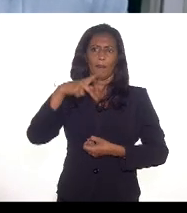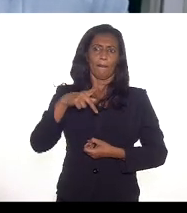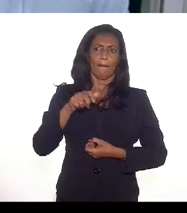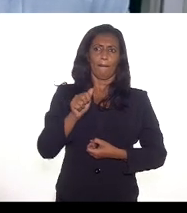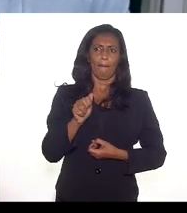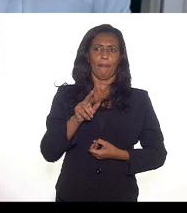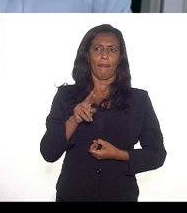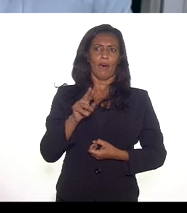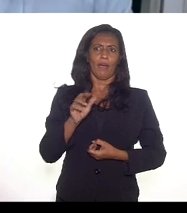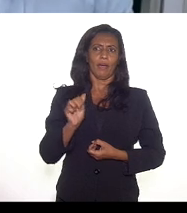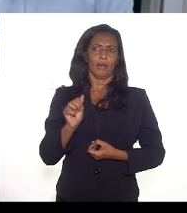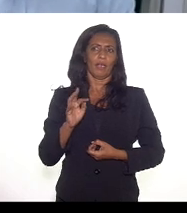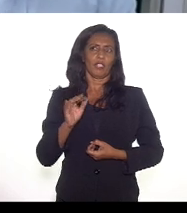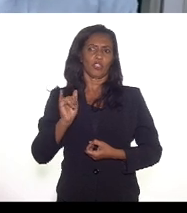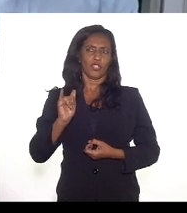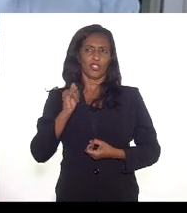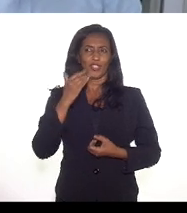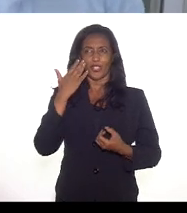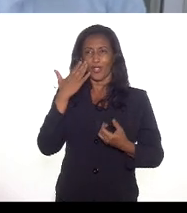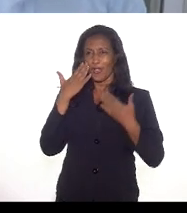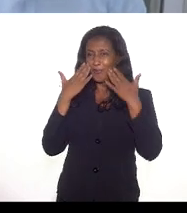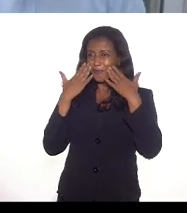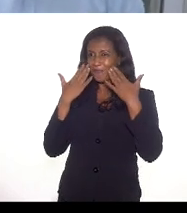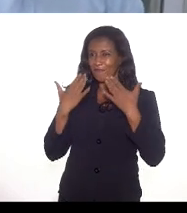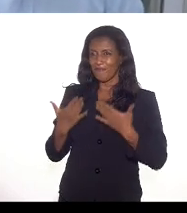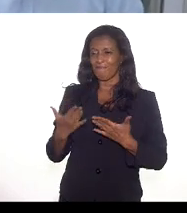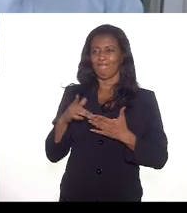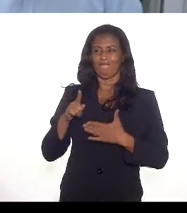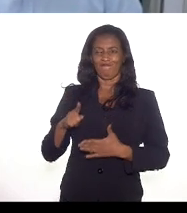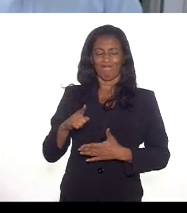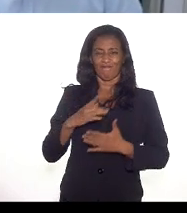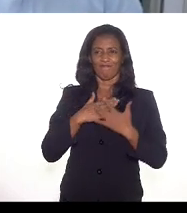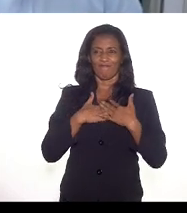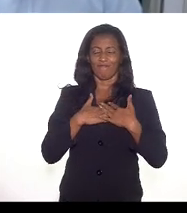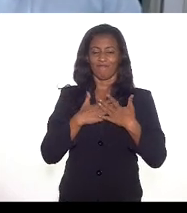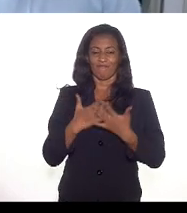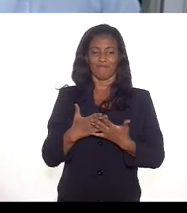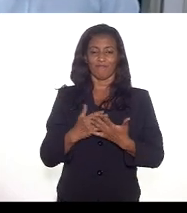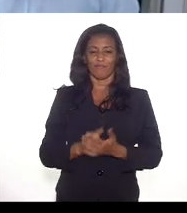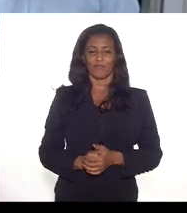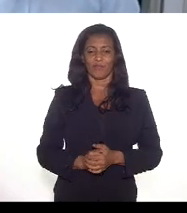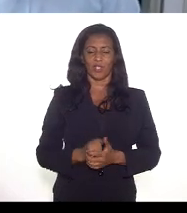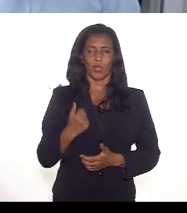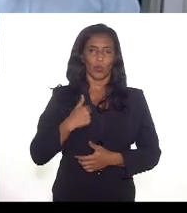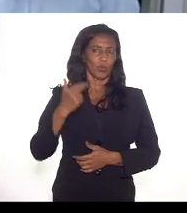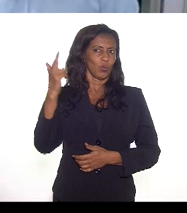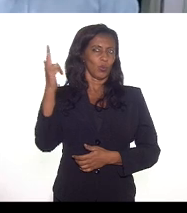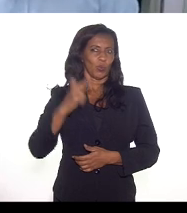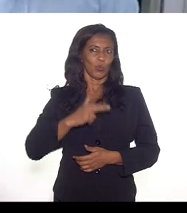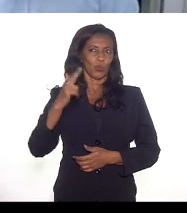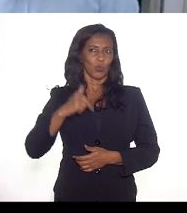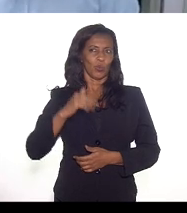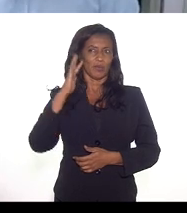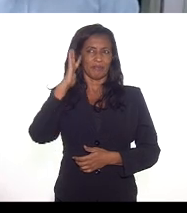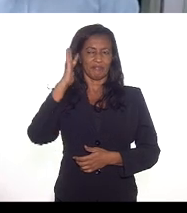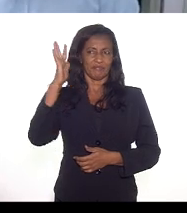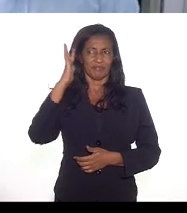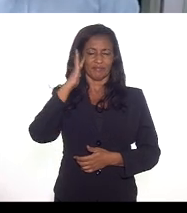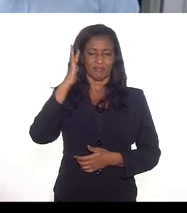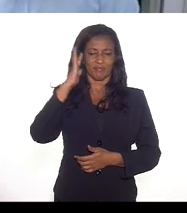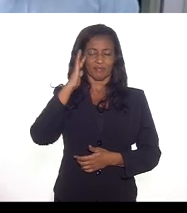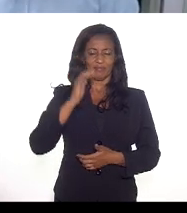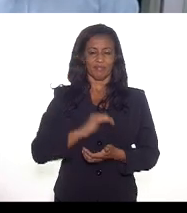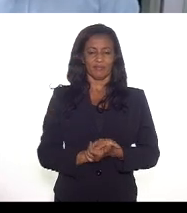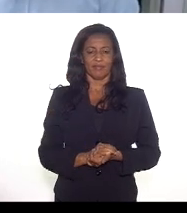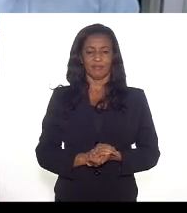para presenciar um momento de grande consternação que eu nunca poderia imaginar que eu